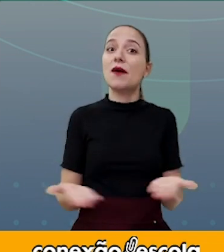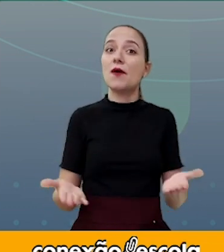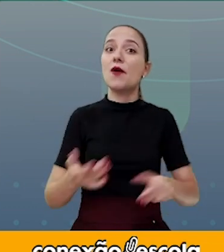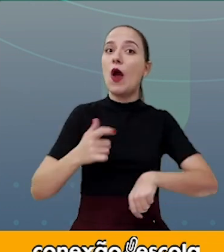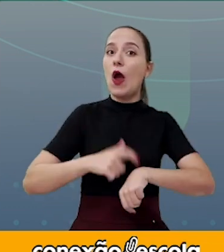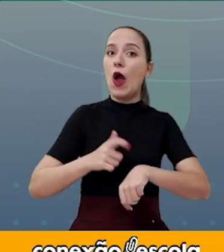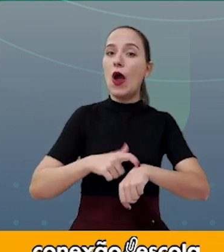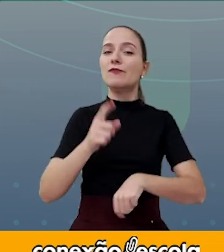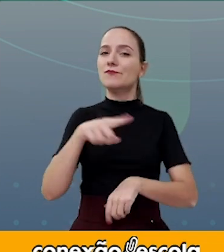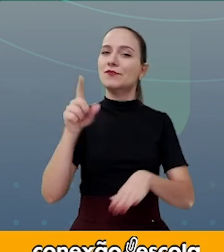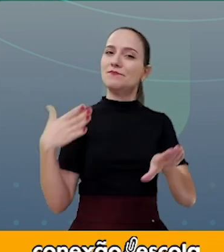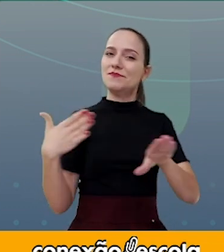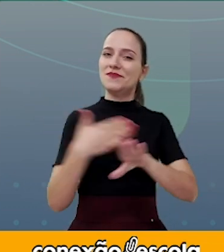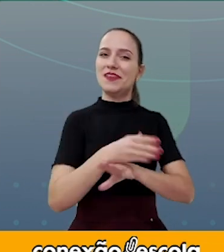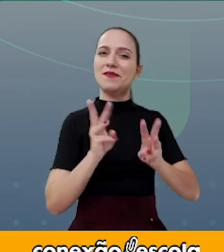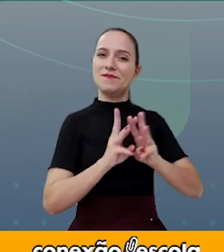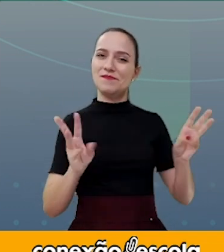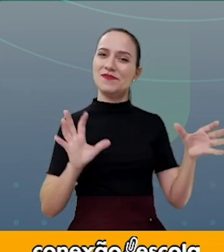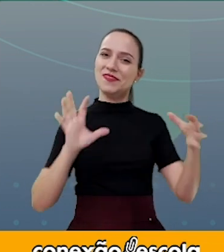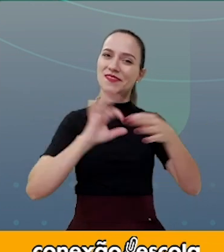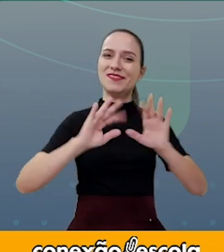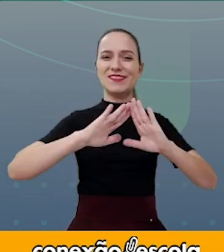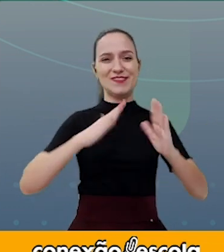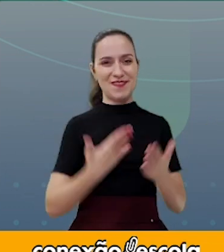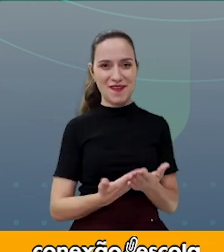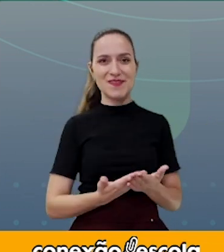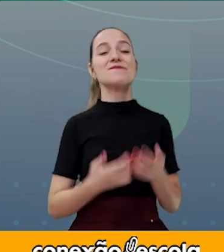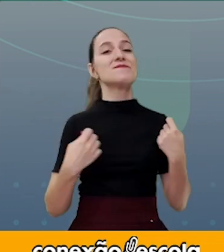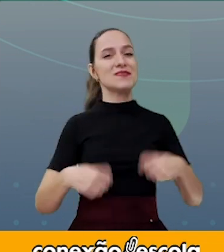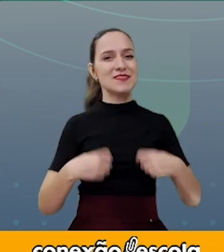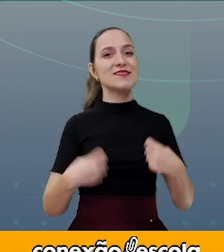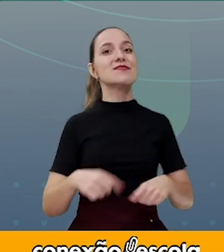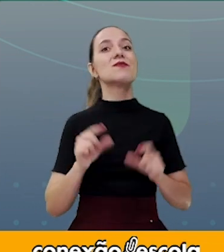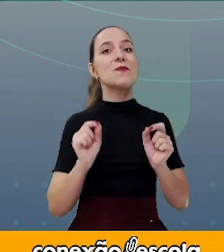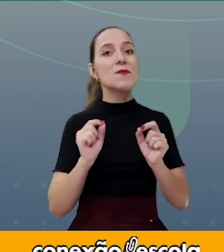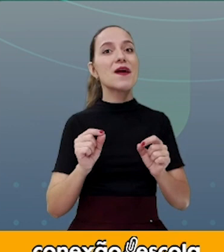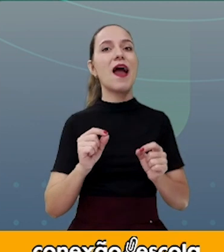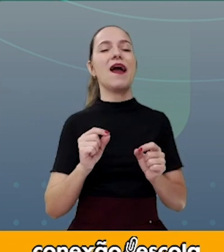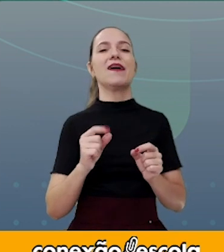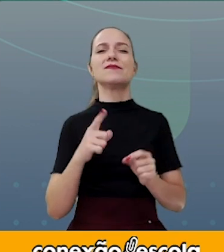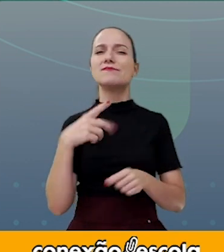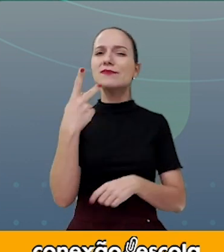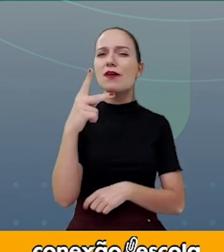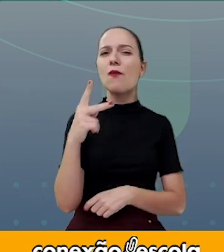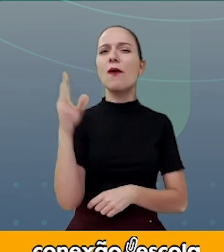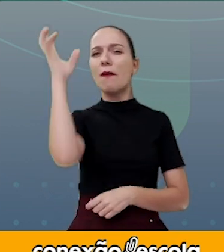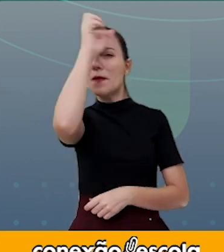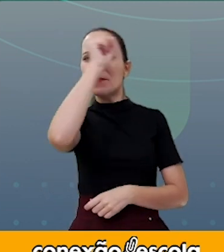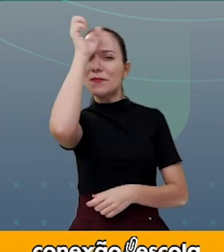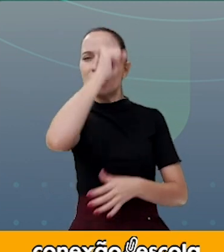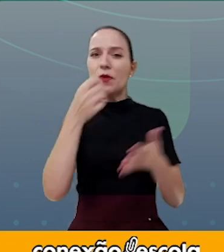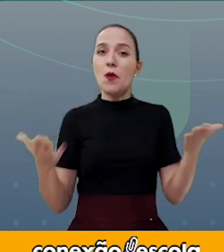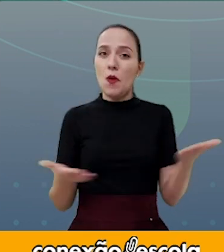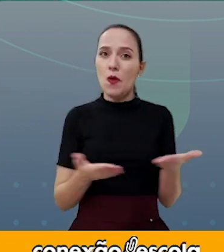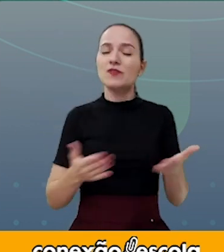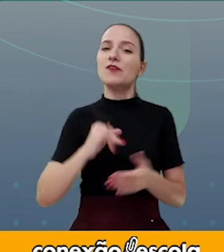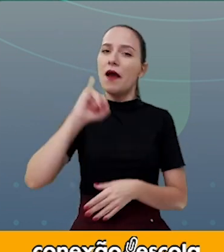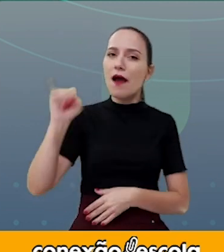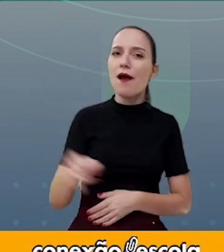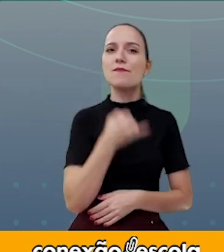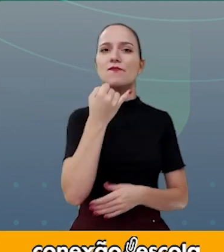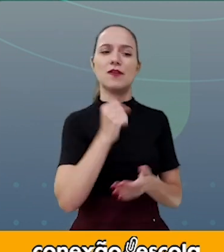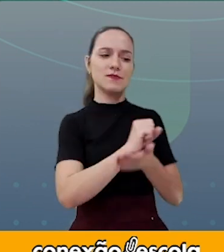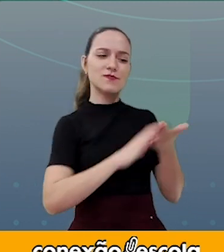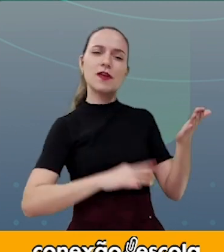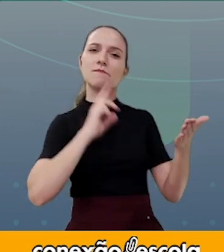portal Conexão Escola. Agora é hora de aplicar os conhecimentos que você viu hoje lá no